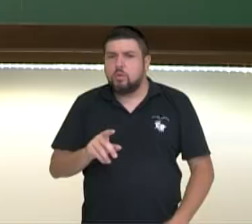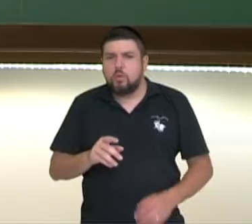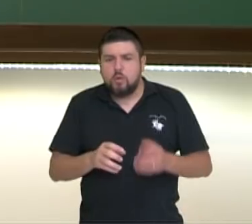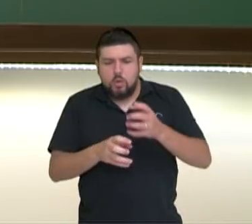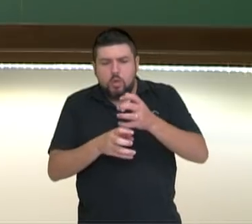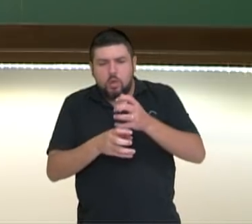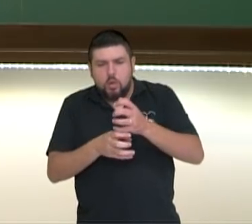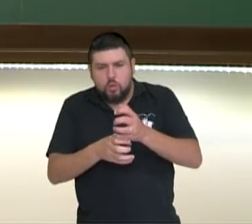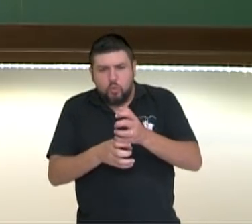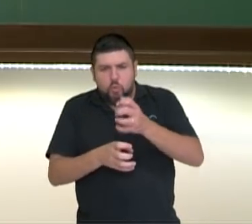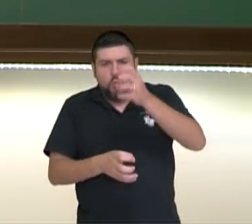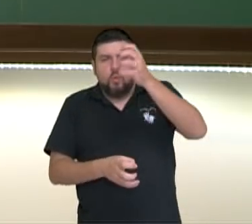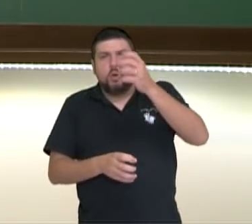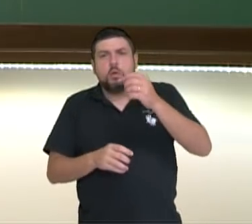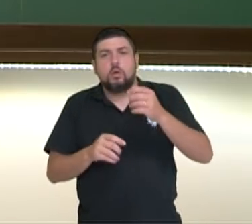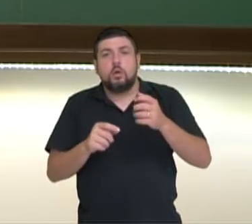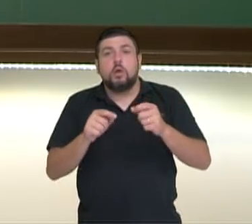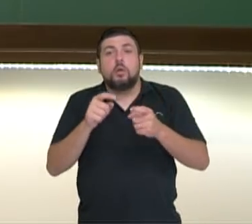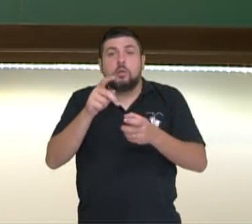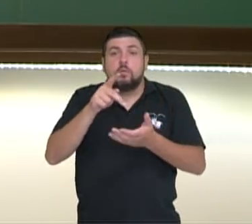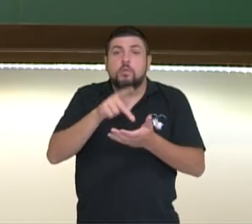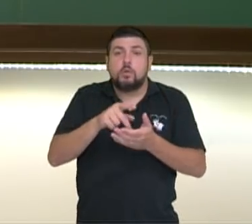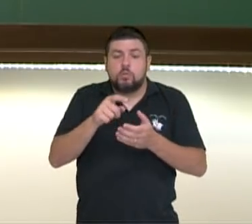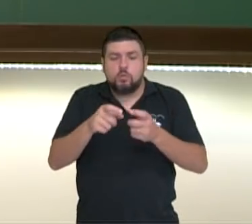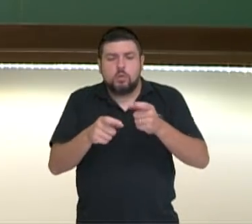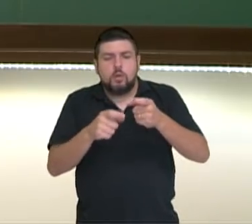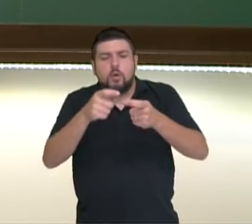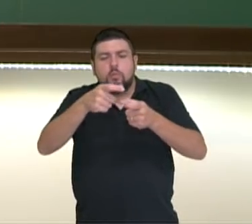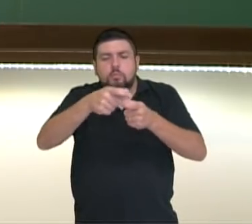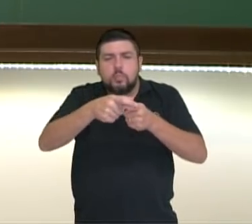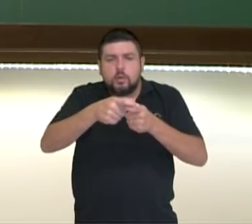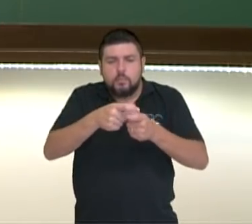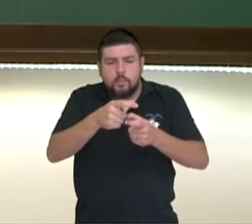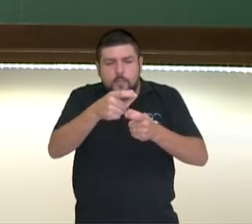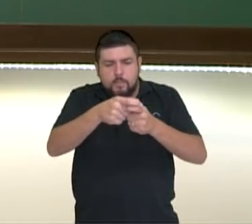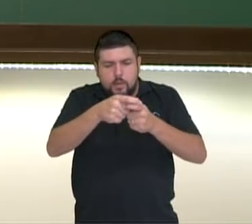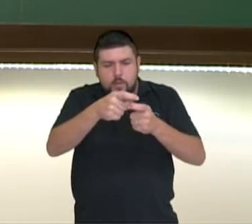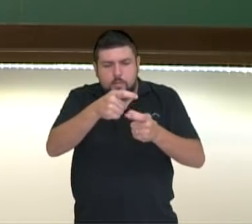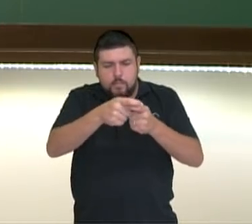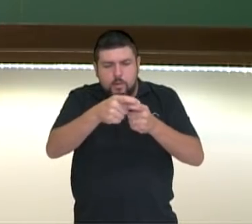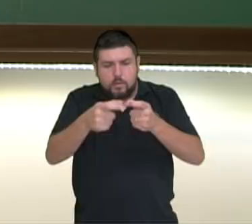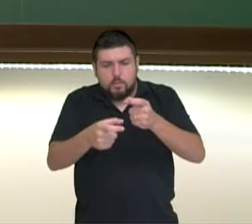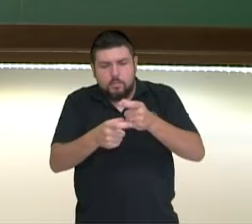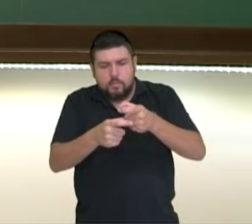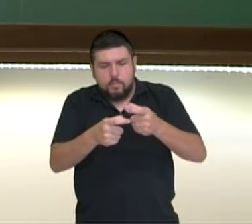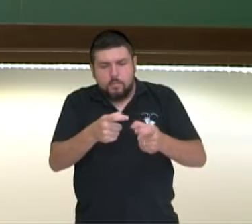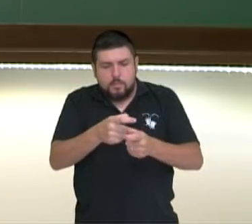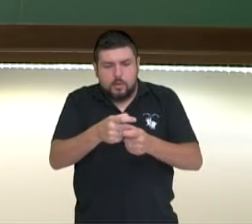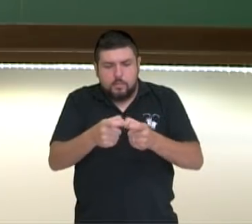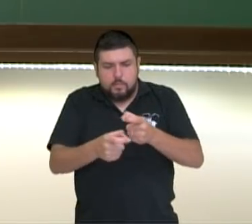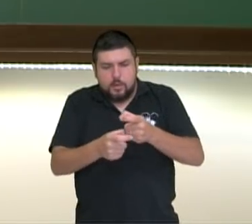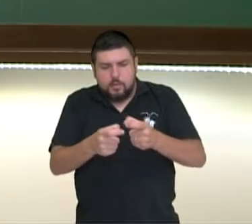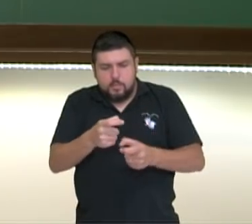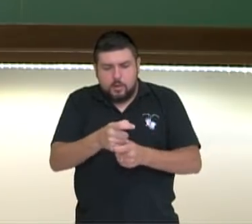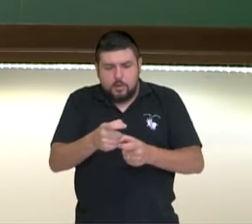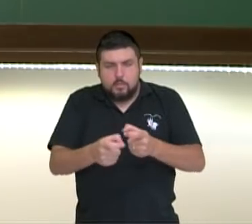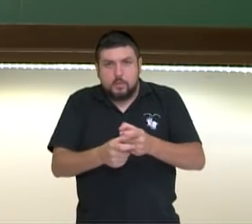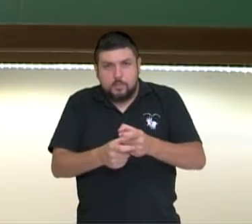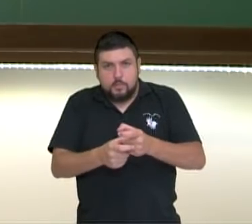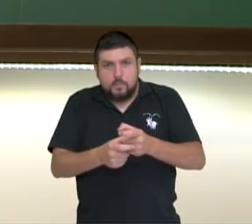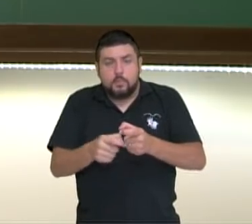são vários ossinhos redondos que vão se encaixando um sobre o outro, ligando